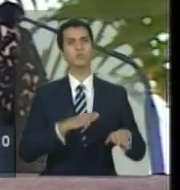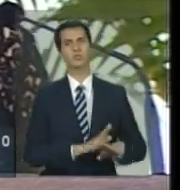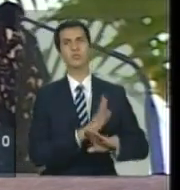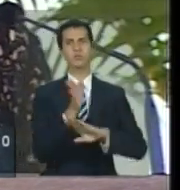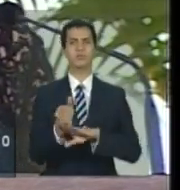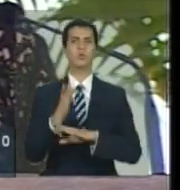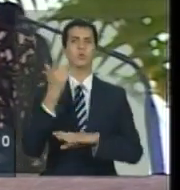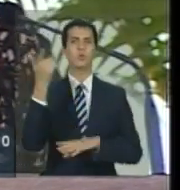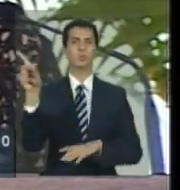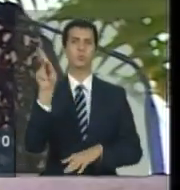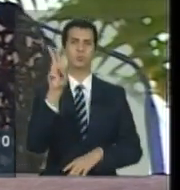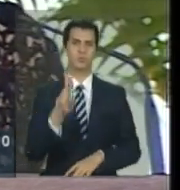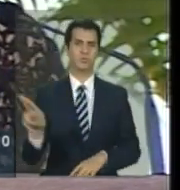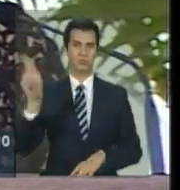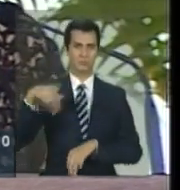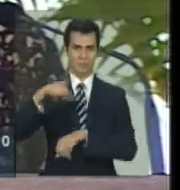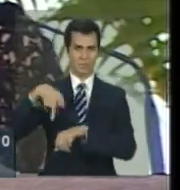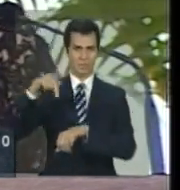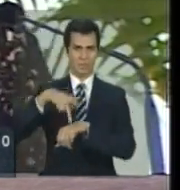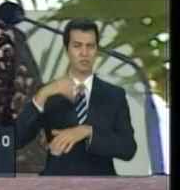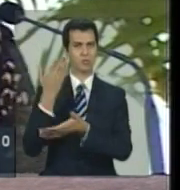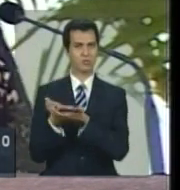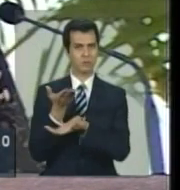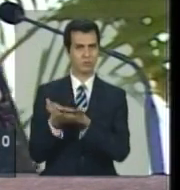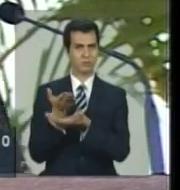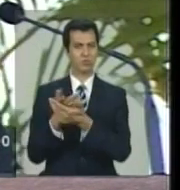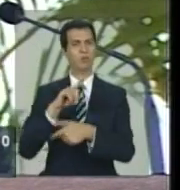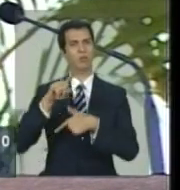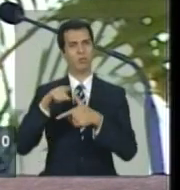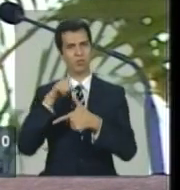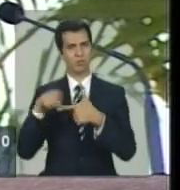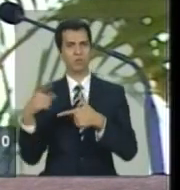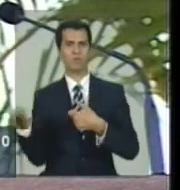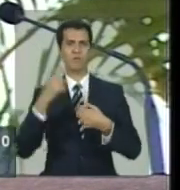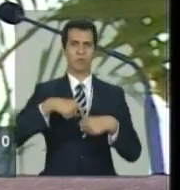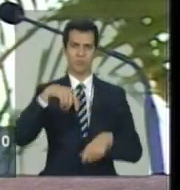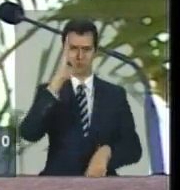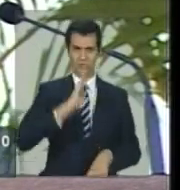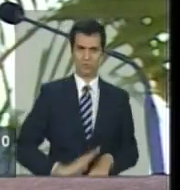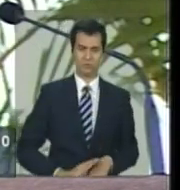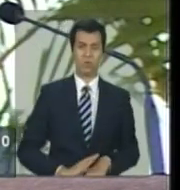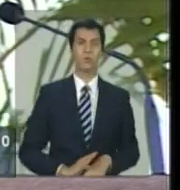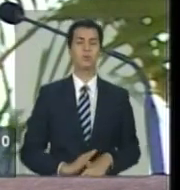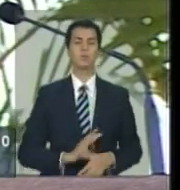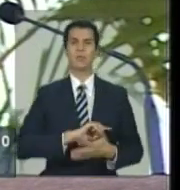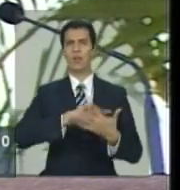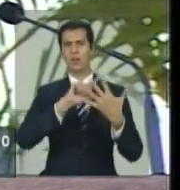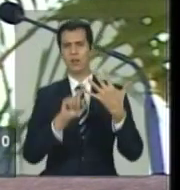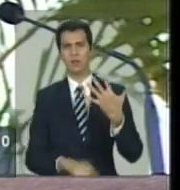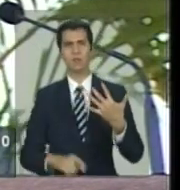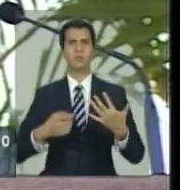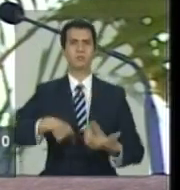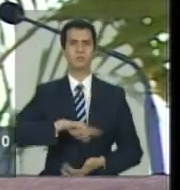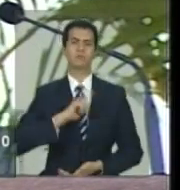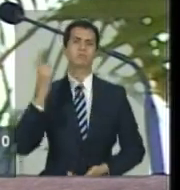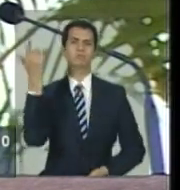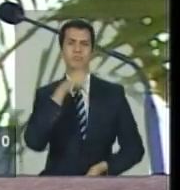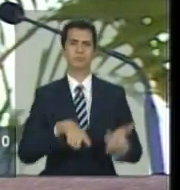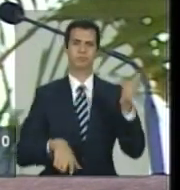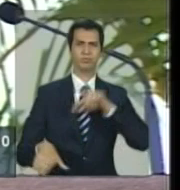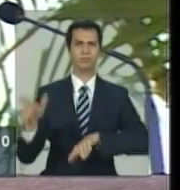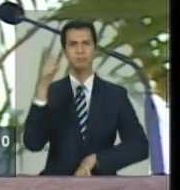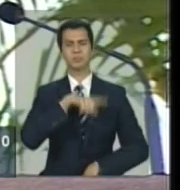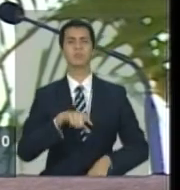melhores universidades no exterior. Todas essas conquistas, que muito nos orgulham, foram construídas